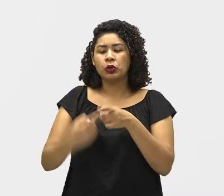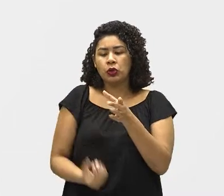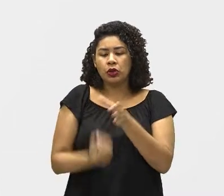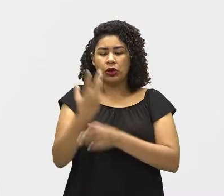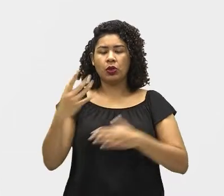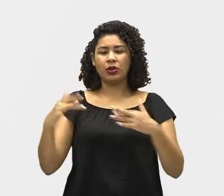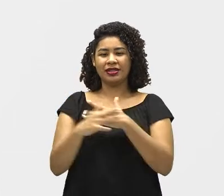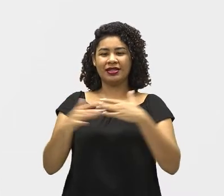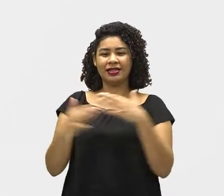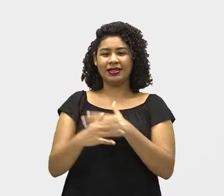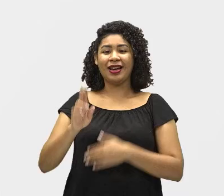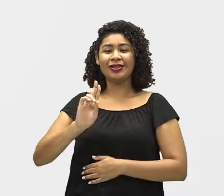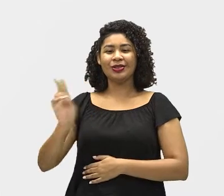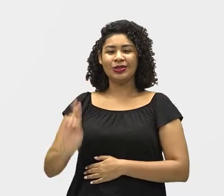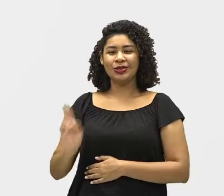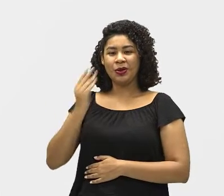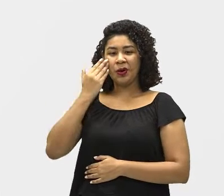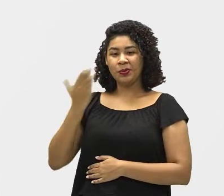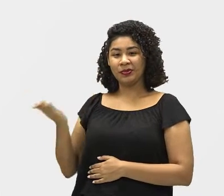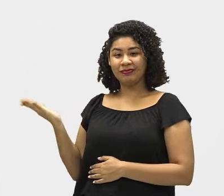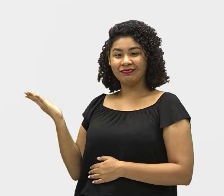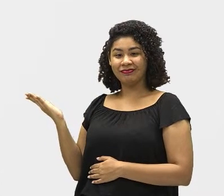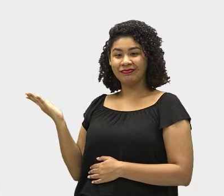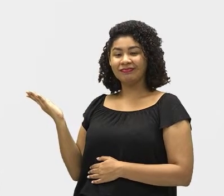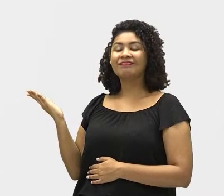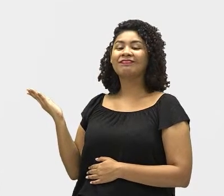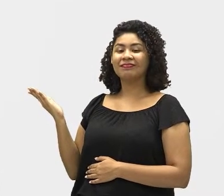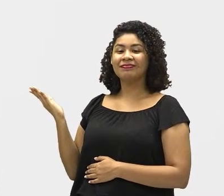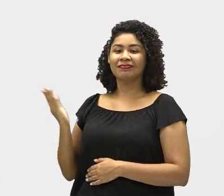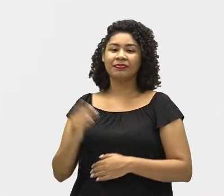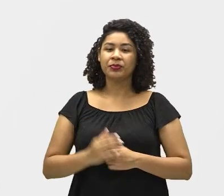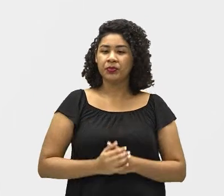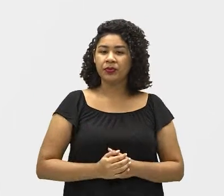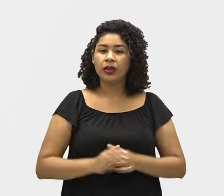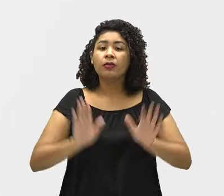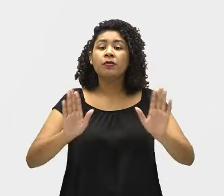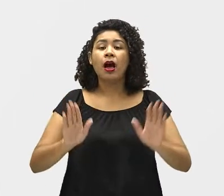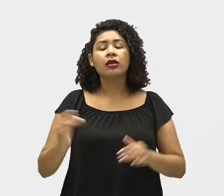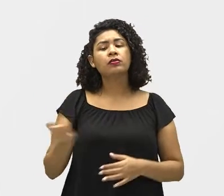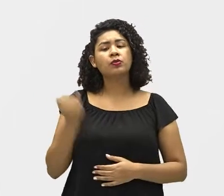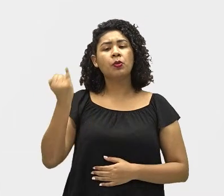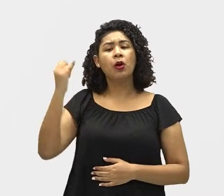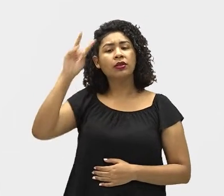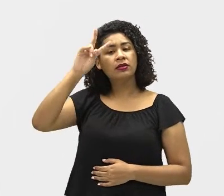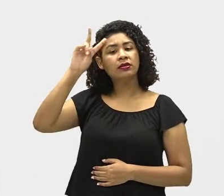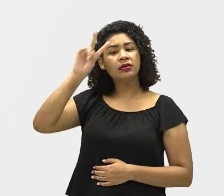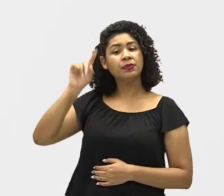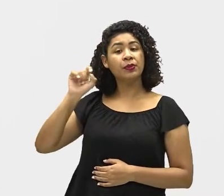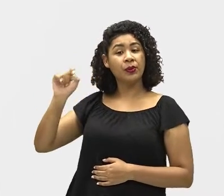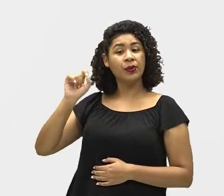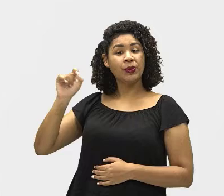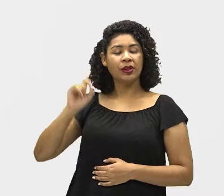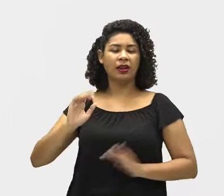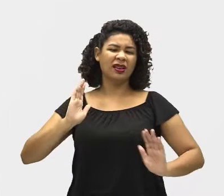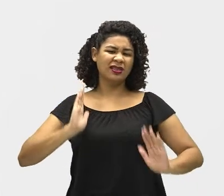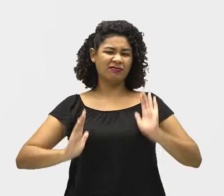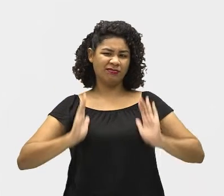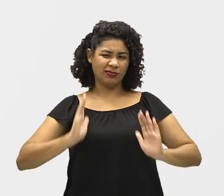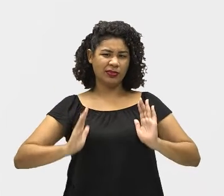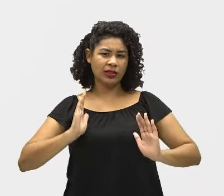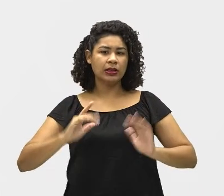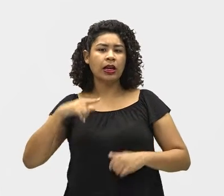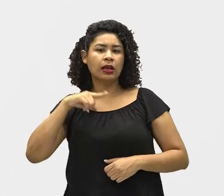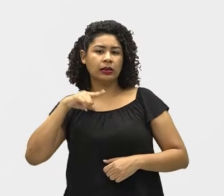Gênova, Florença, Roma e outras. Mas nós temos que lembrar também que durante aquele processo da Idade Média,